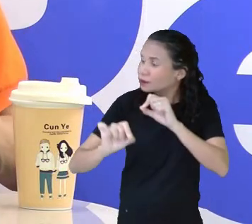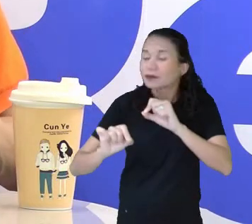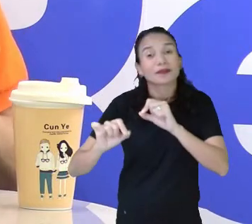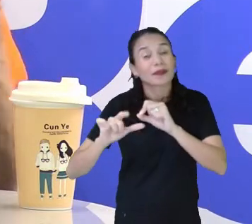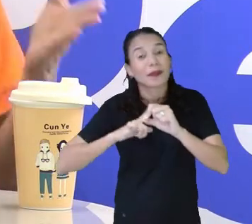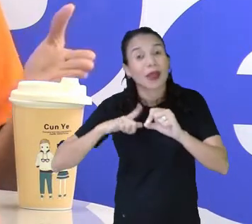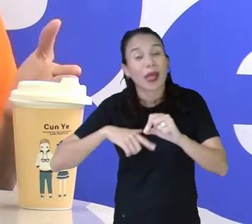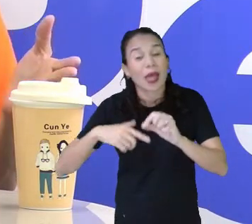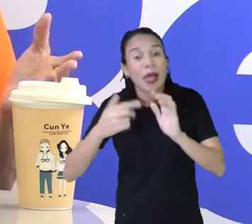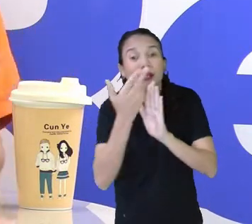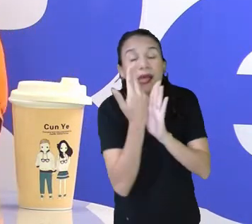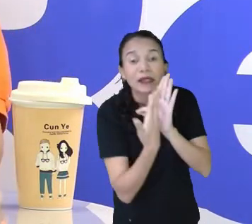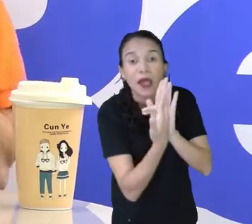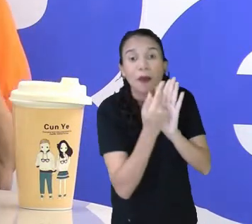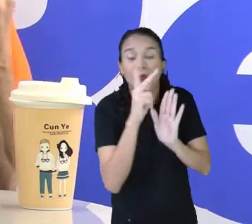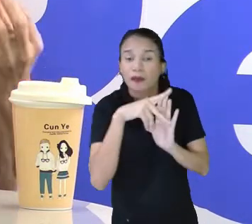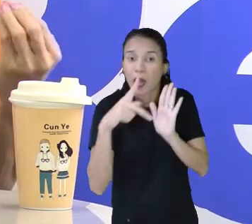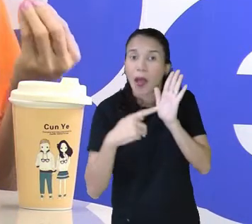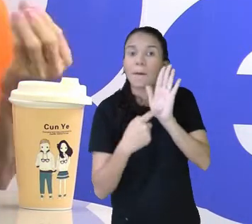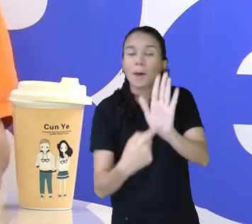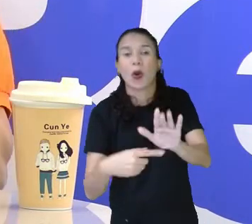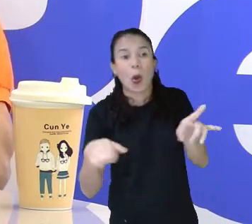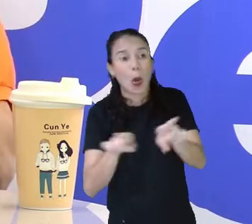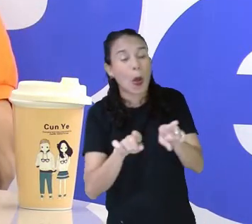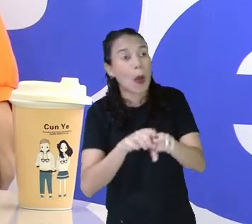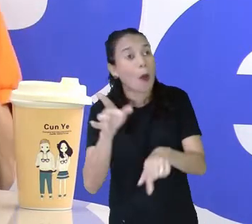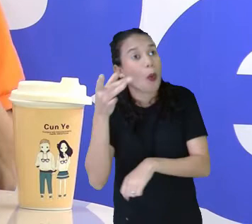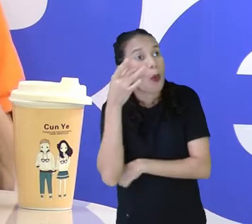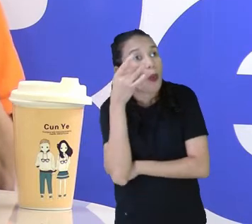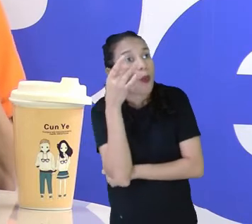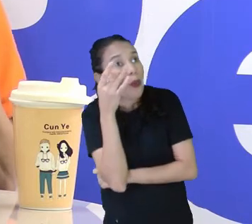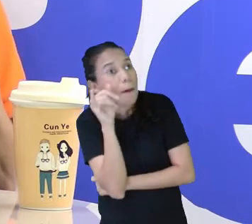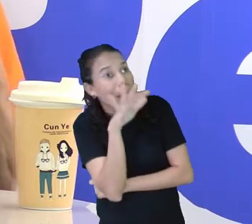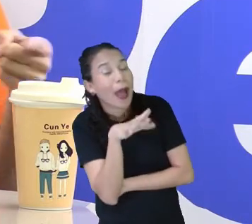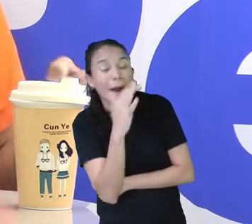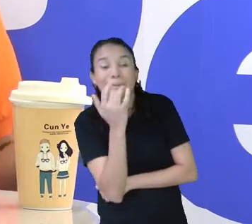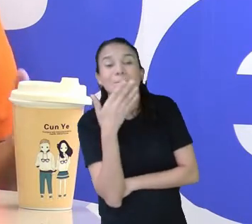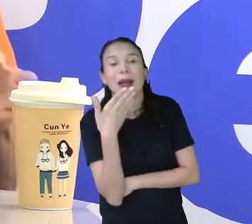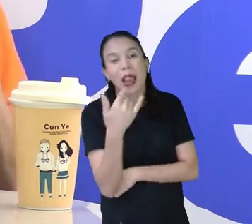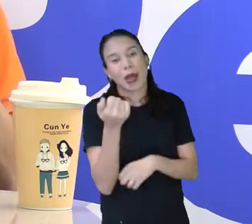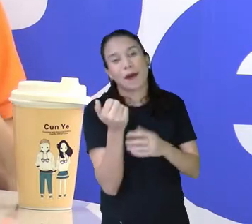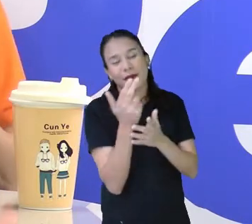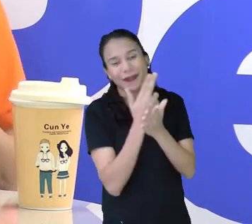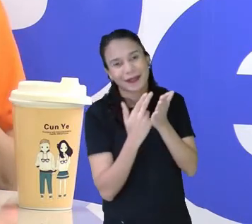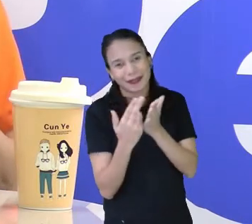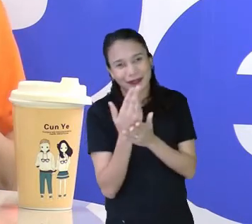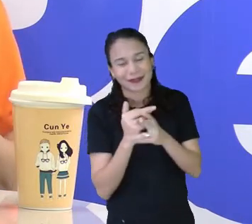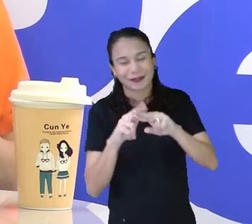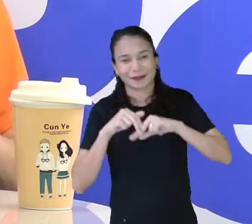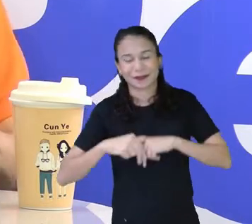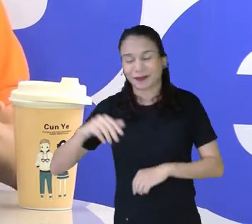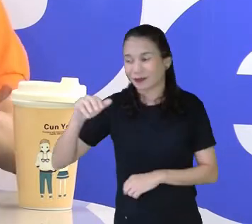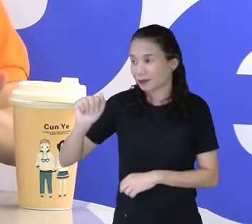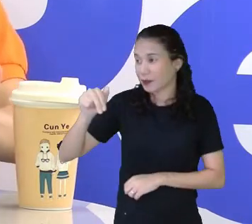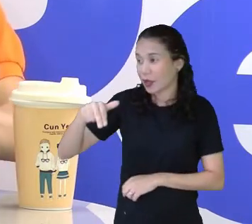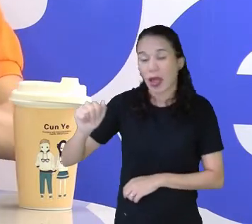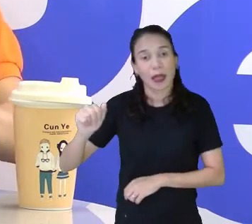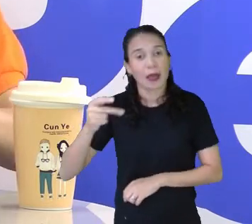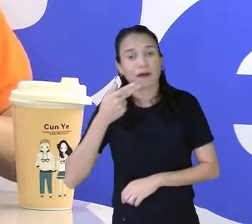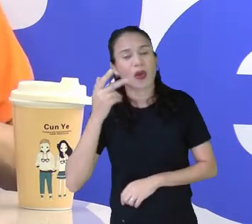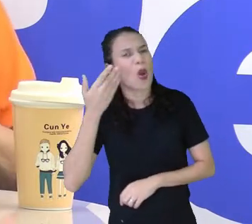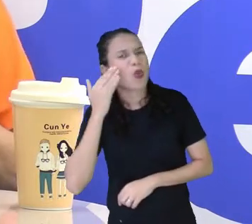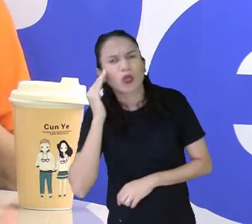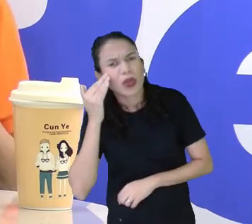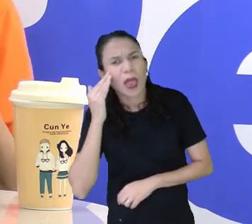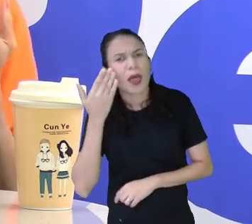de gravuras, né, que a professora mostrou, você já conhece ao vivo, já fica mais fácil para desenhar. Viu? Então, aqui a Ana colocou que não entendi,